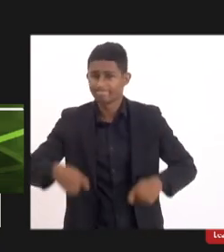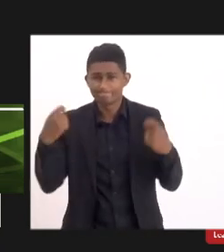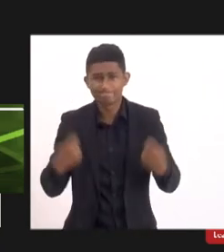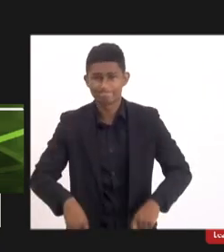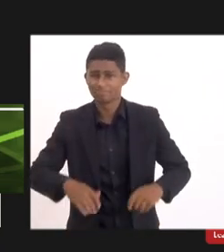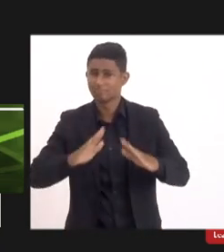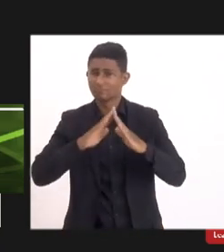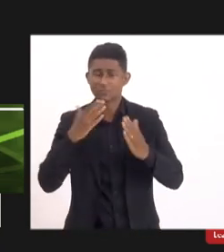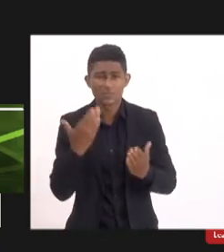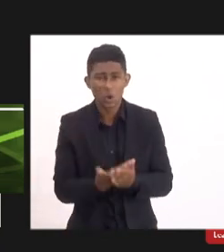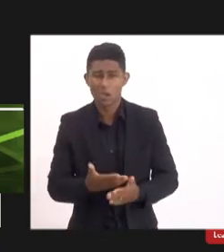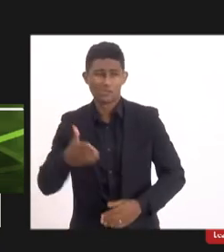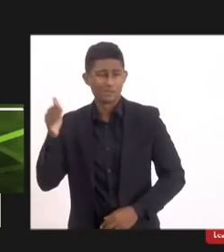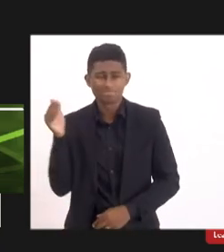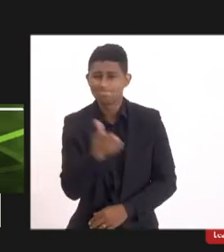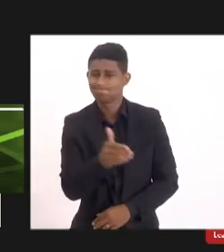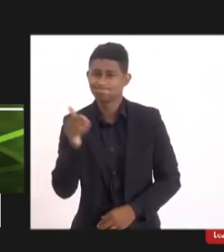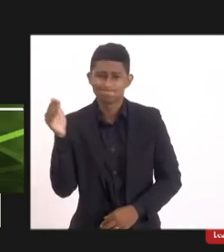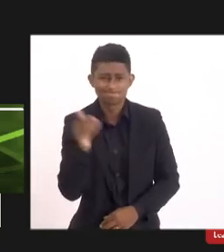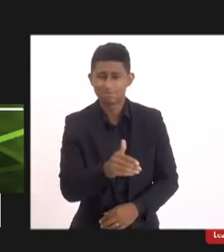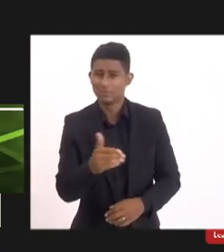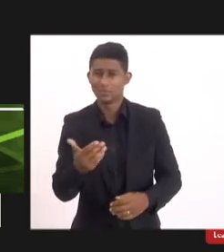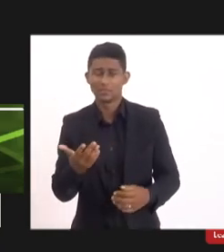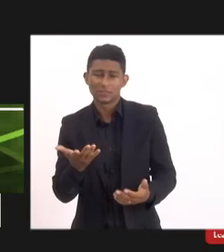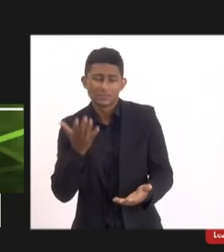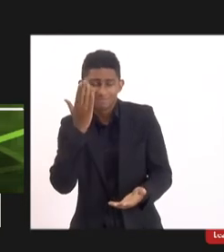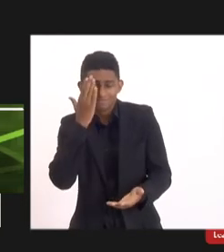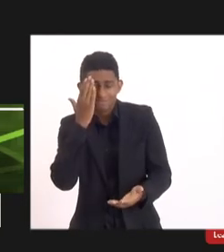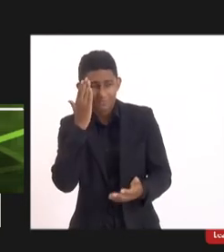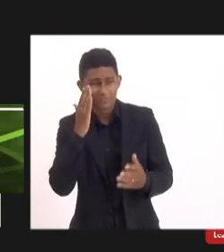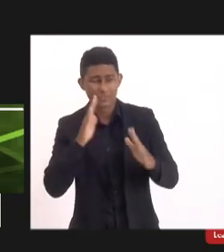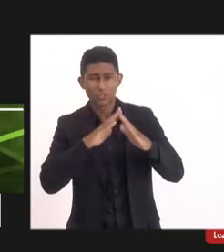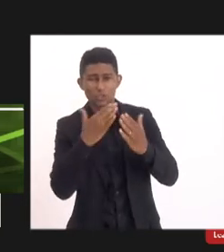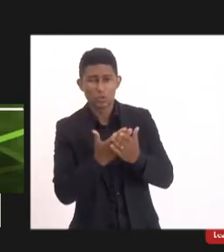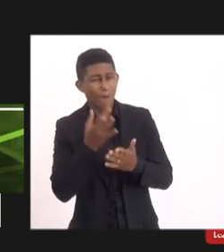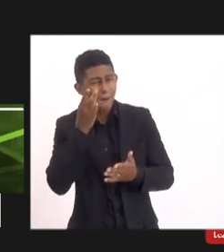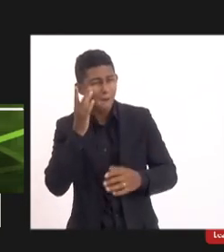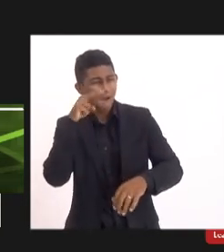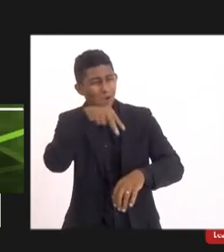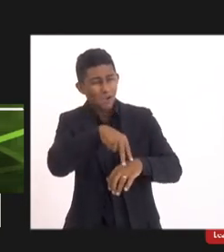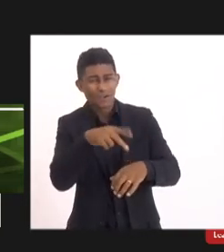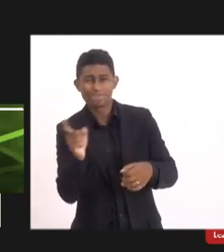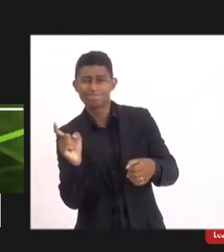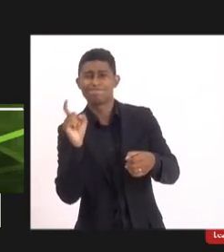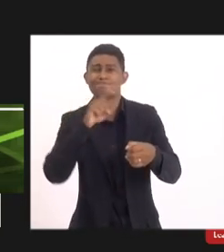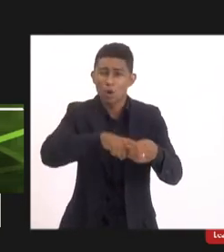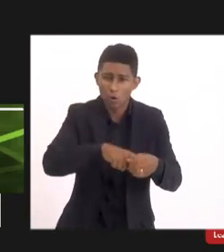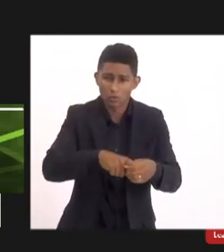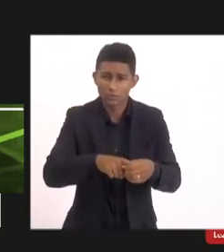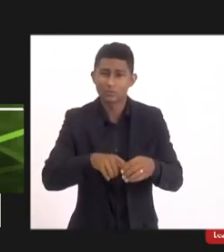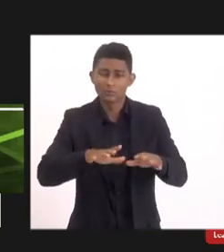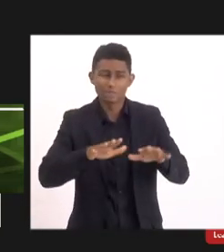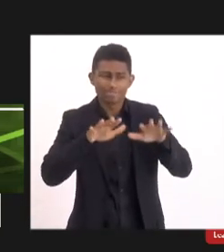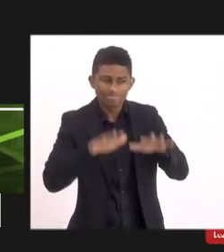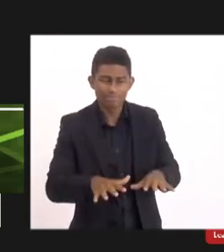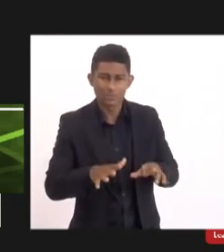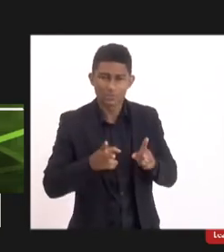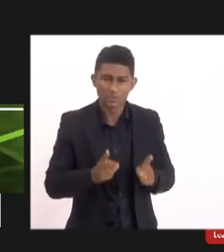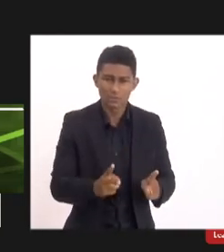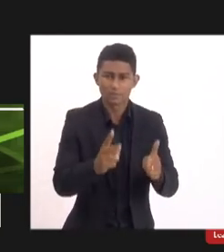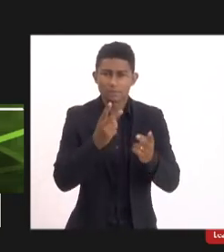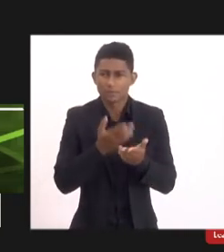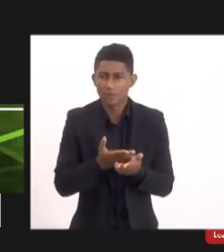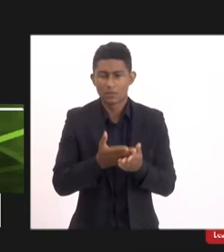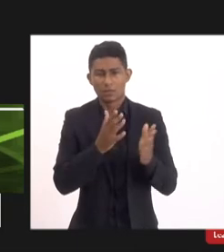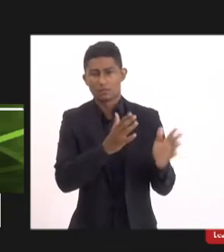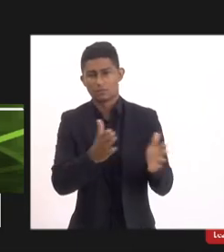na escola, voltar para a escola, nem que seja gradativamente, e ficar, né? E a gente tem que ter em vista também